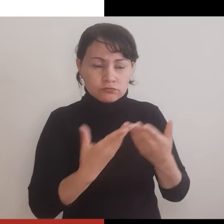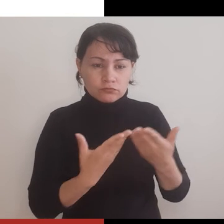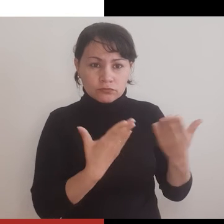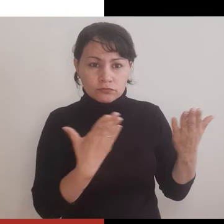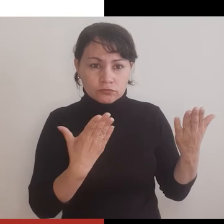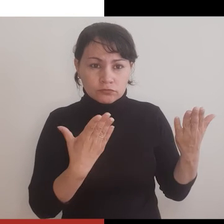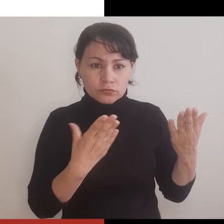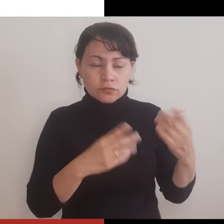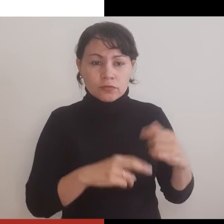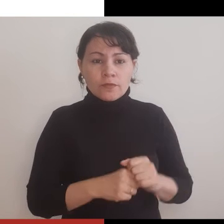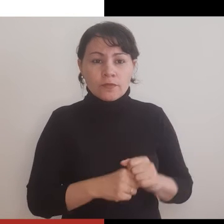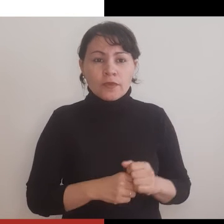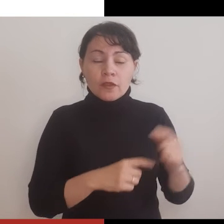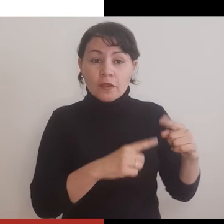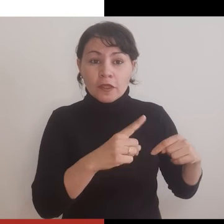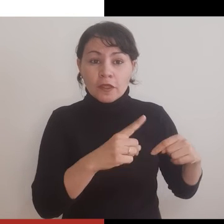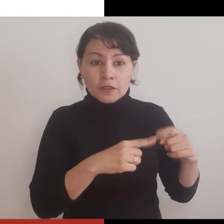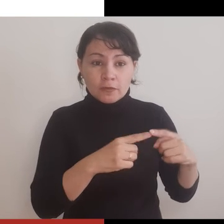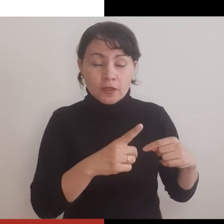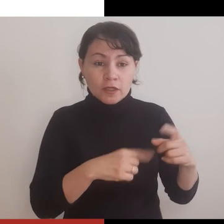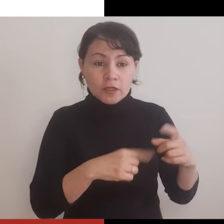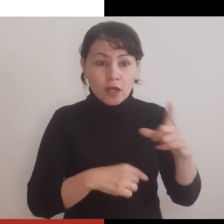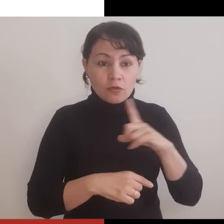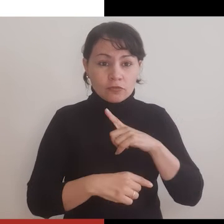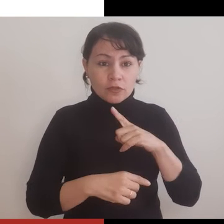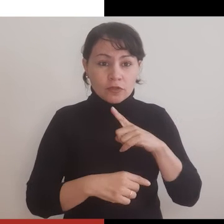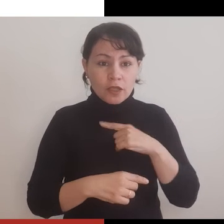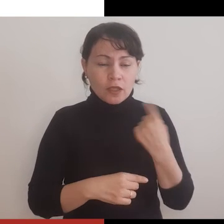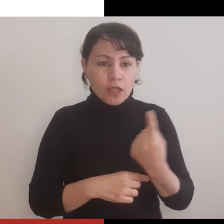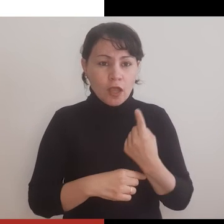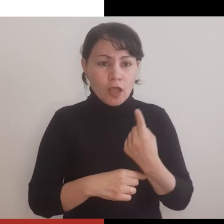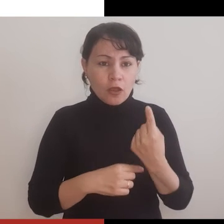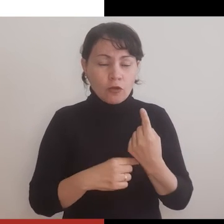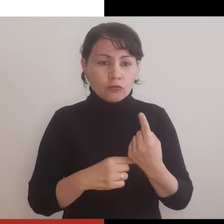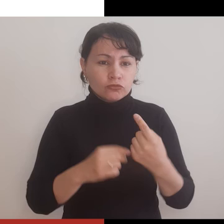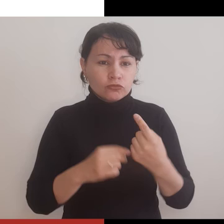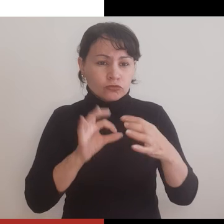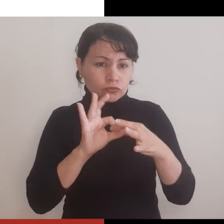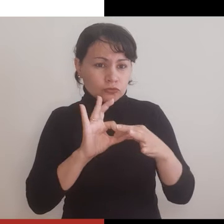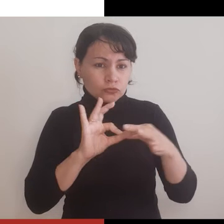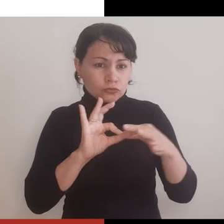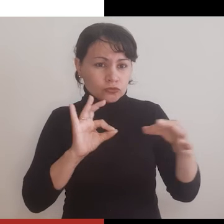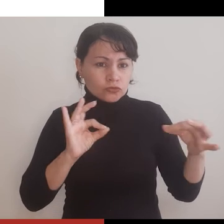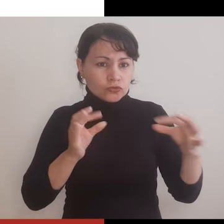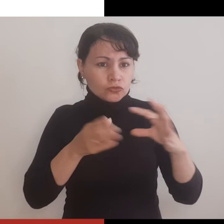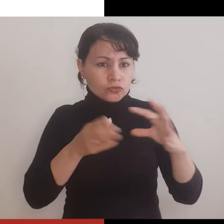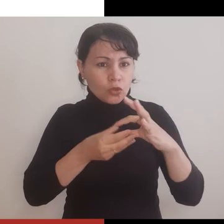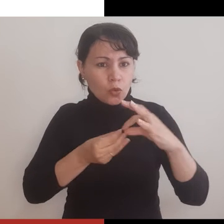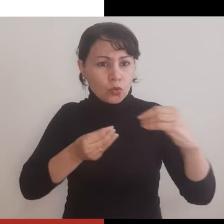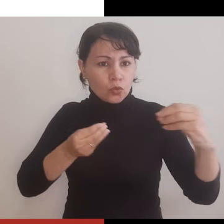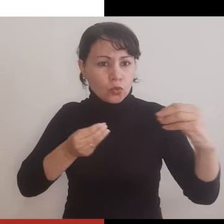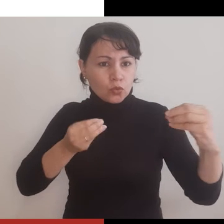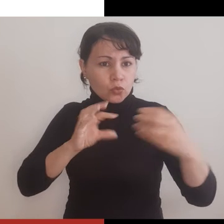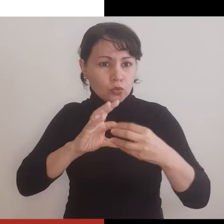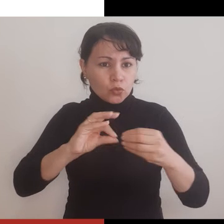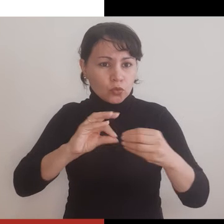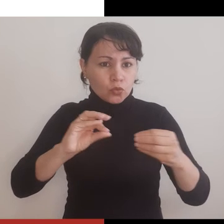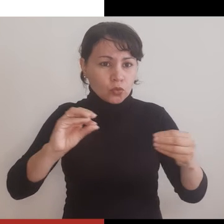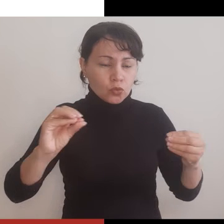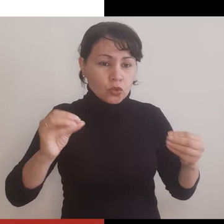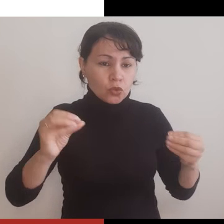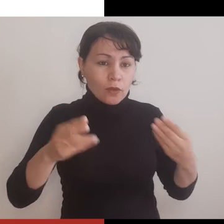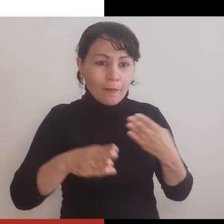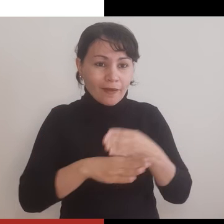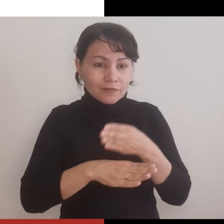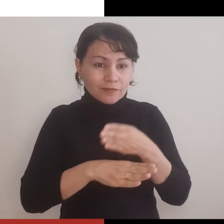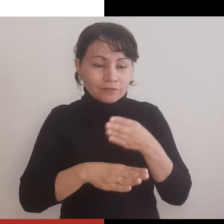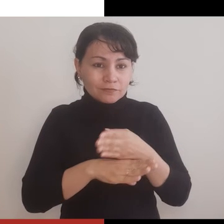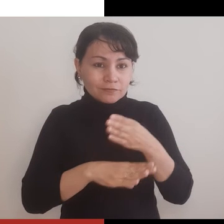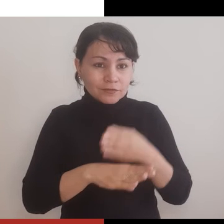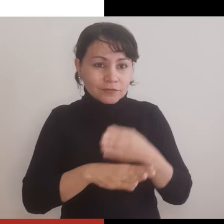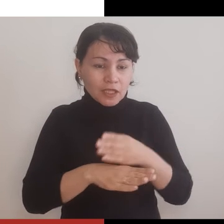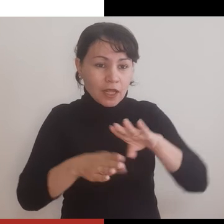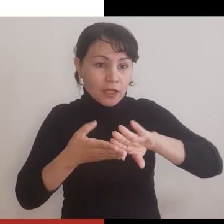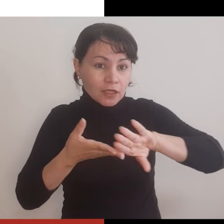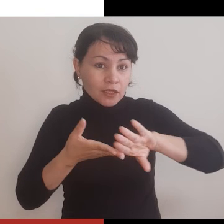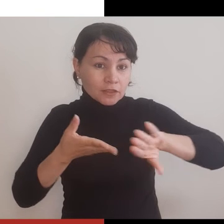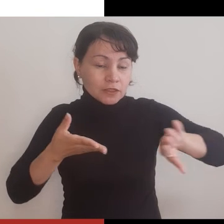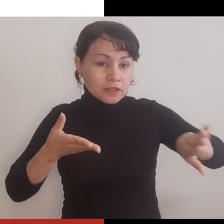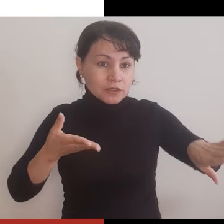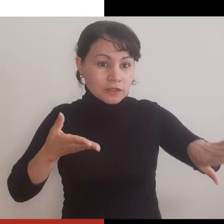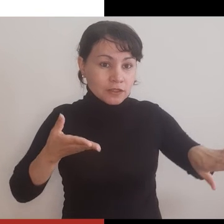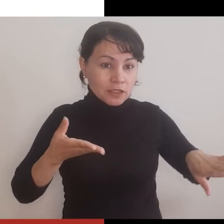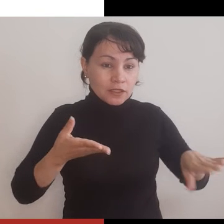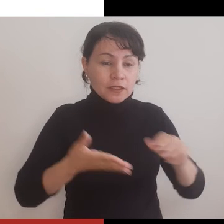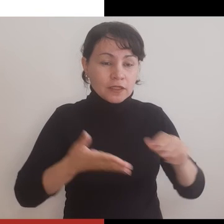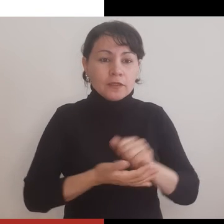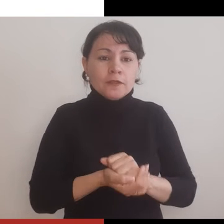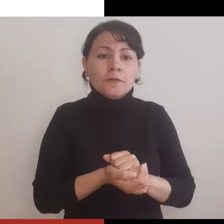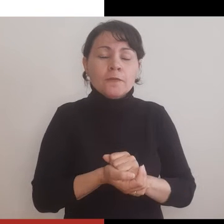ele possui algumas cânulas, né? Você tem uma cânula de entrada e uma cânula de saída na maioria